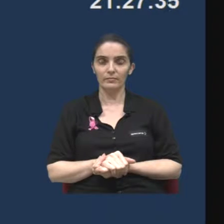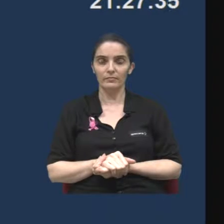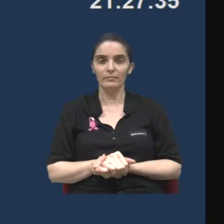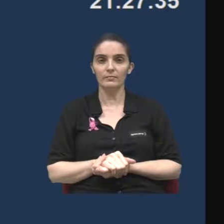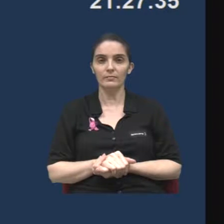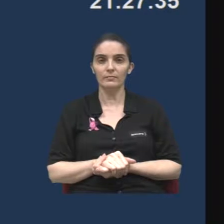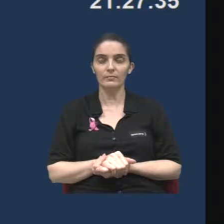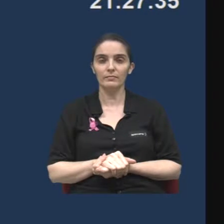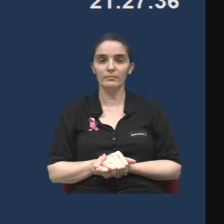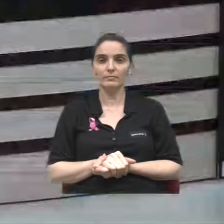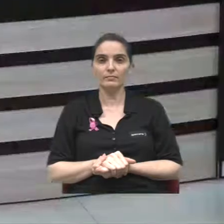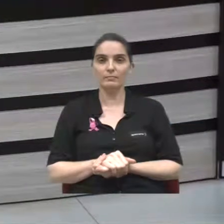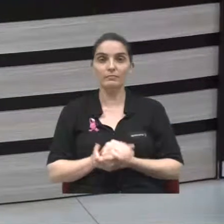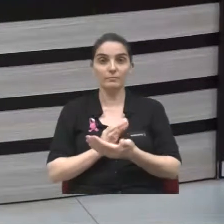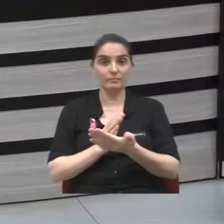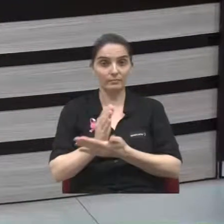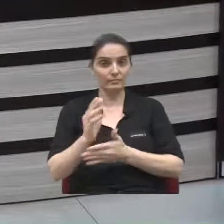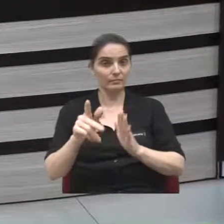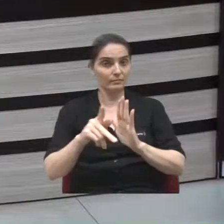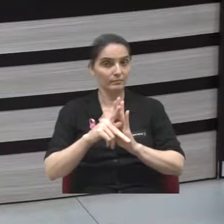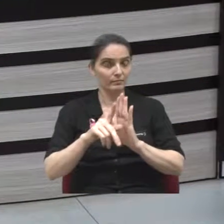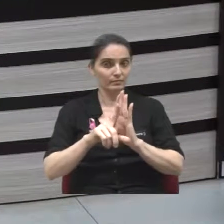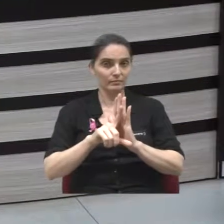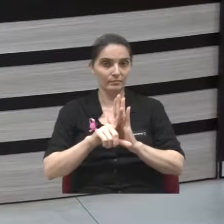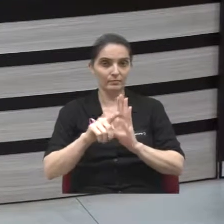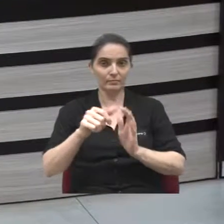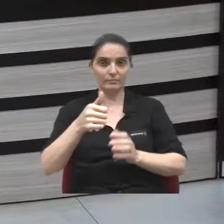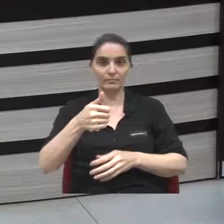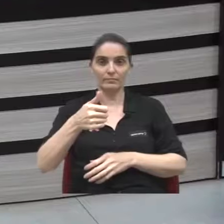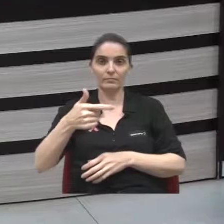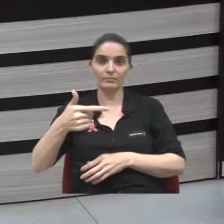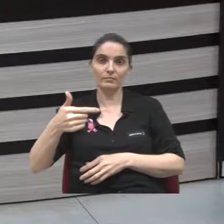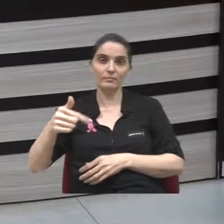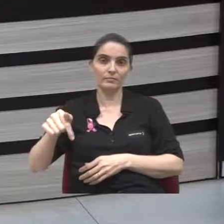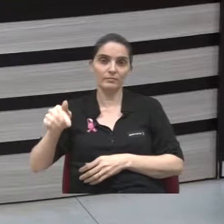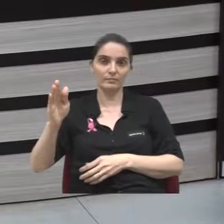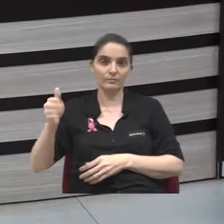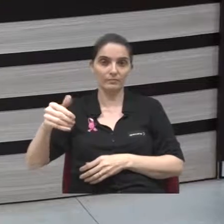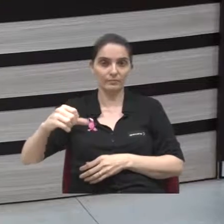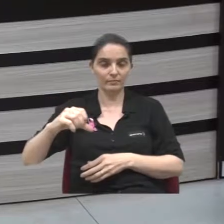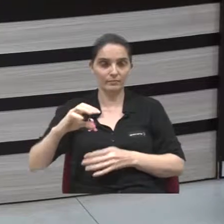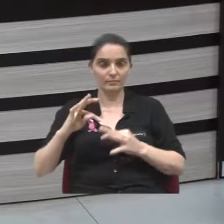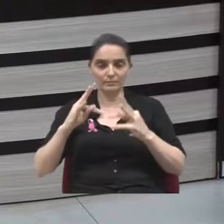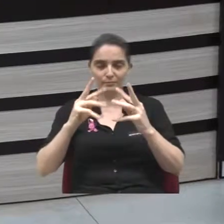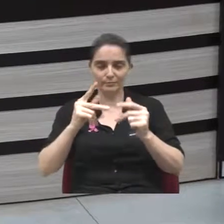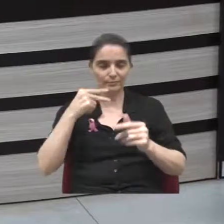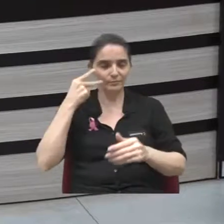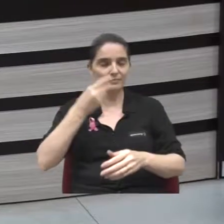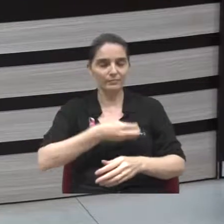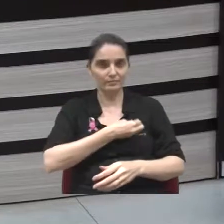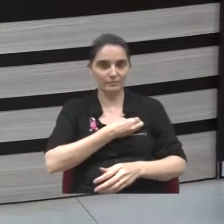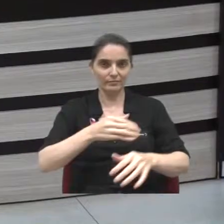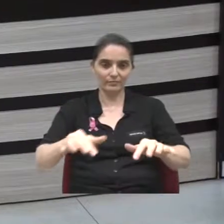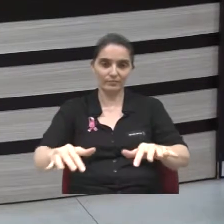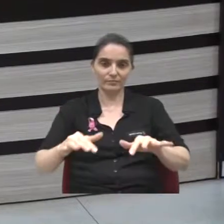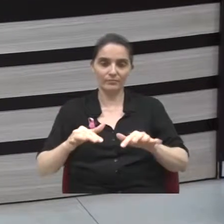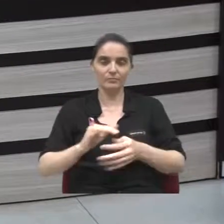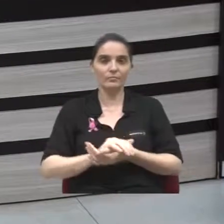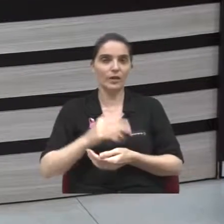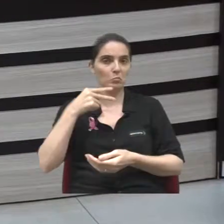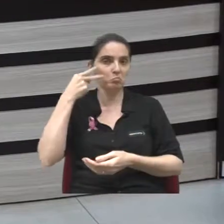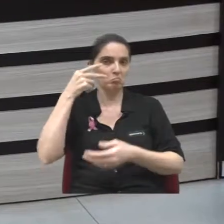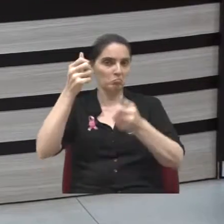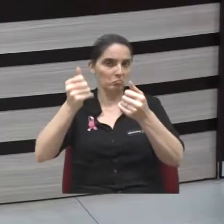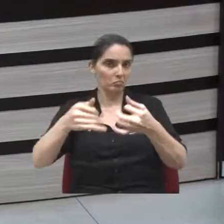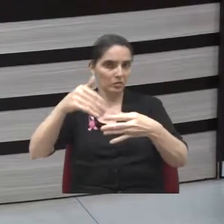Está aprovado o projeto de lei 127/19 por todos os vereadores presentes no plenário. Algum vereador deseja